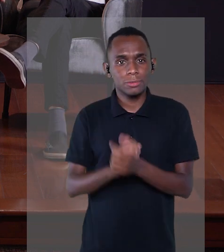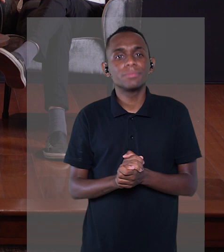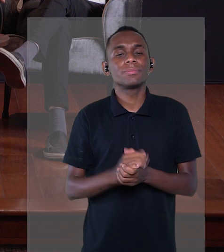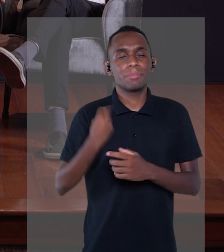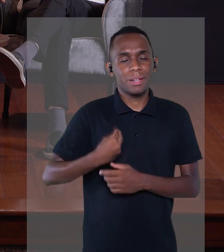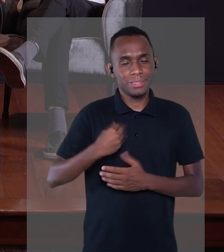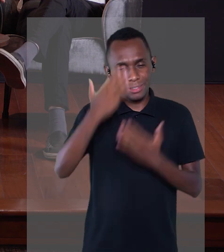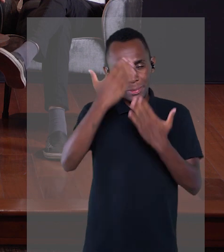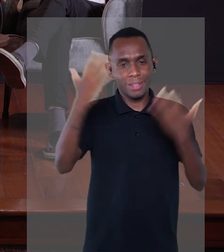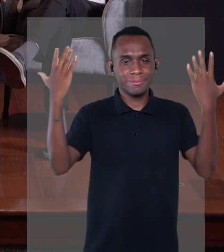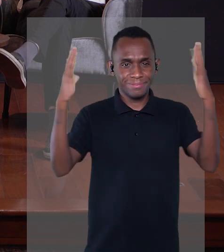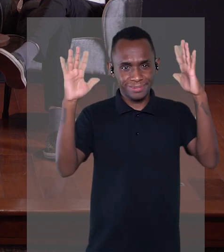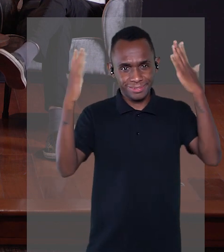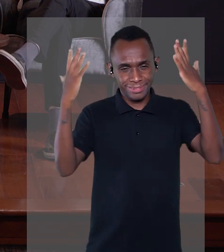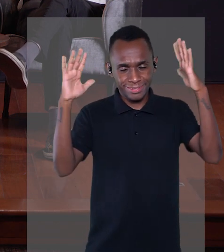por ter vindo.